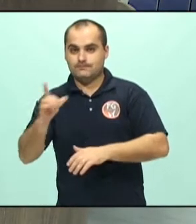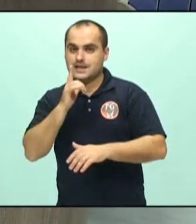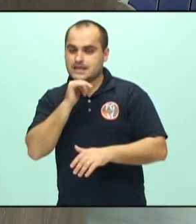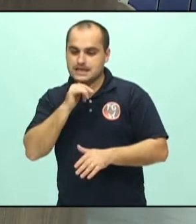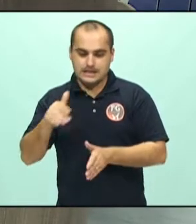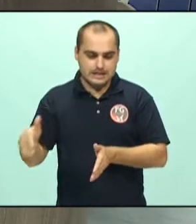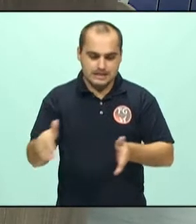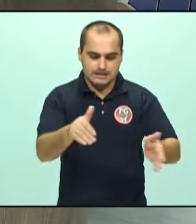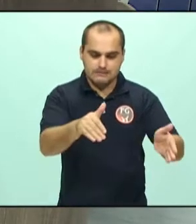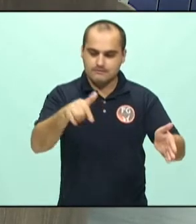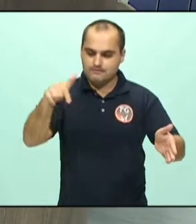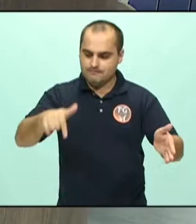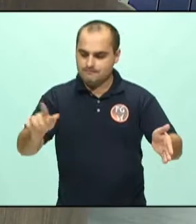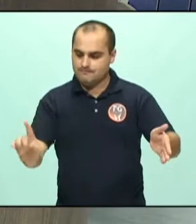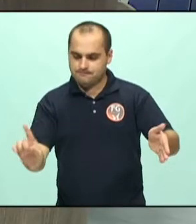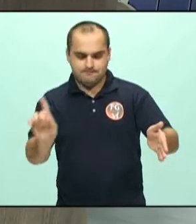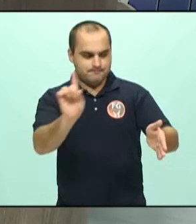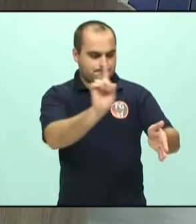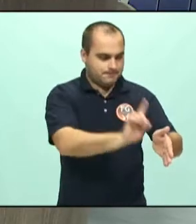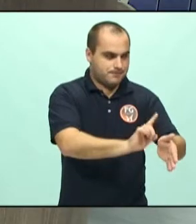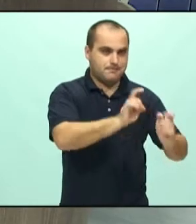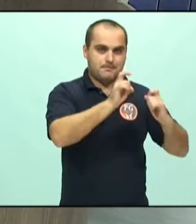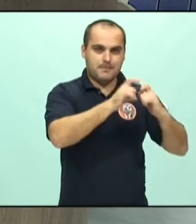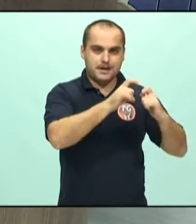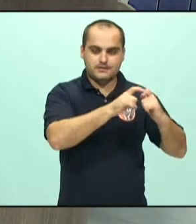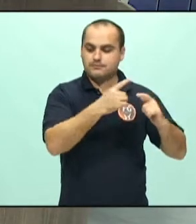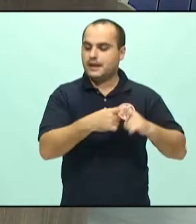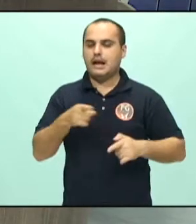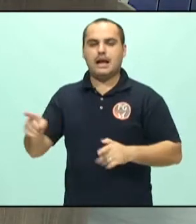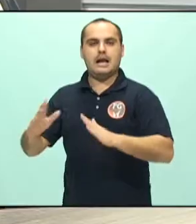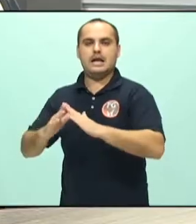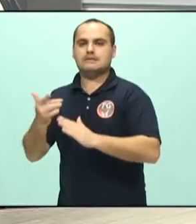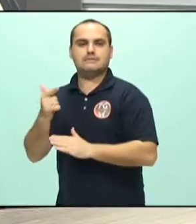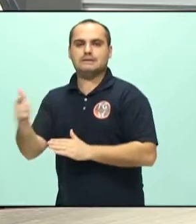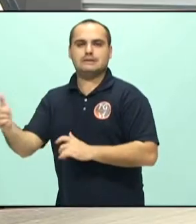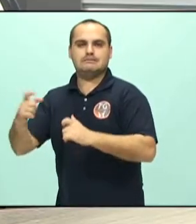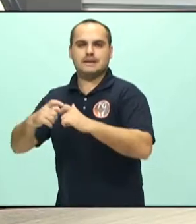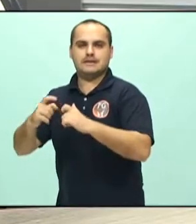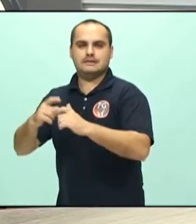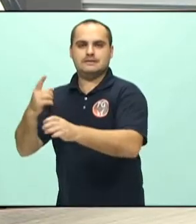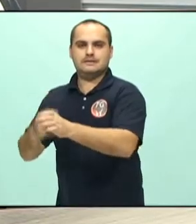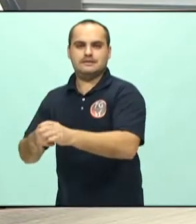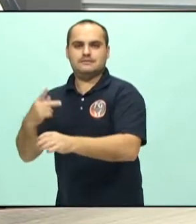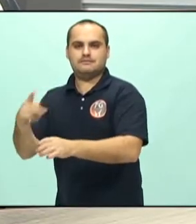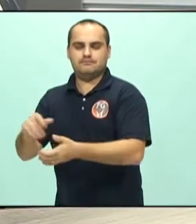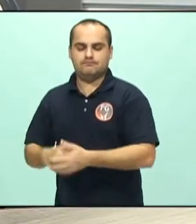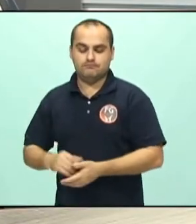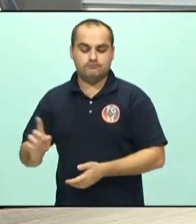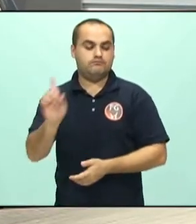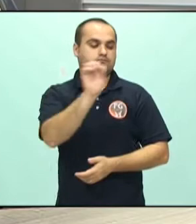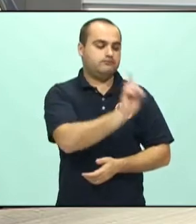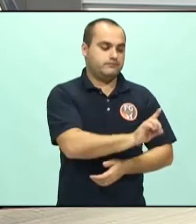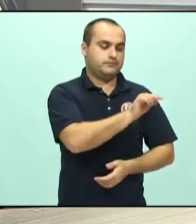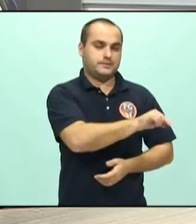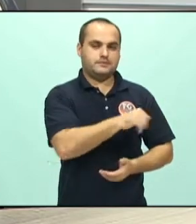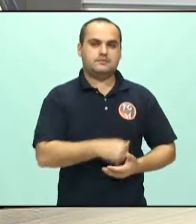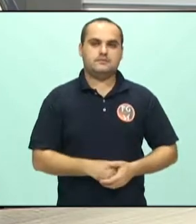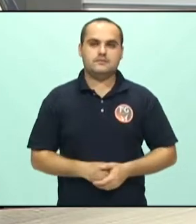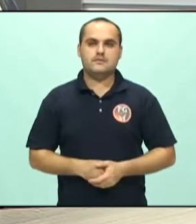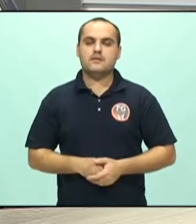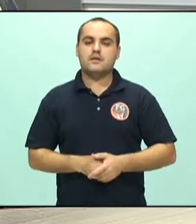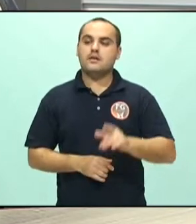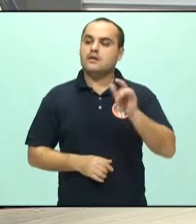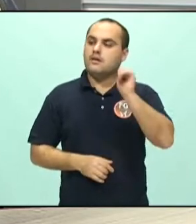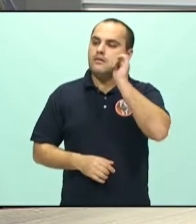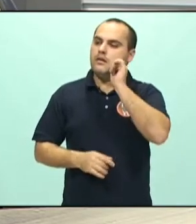onde ela mora não tem um médico disponível. E a narradora encontra essa mulher justamente na sua